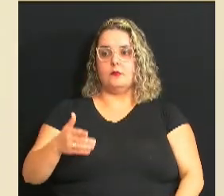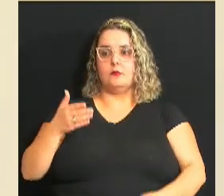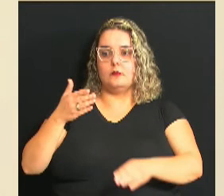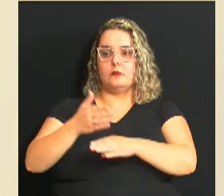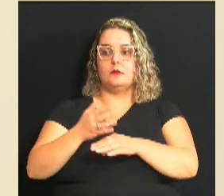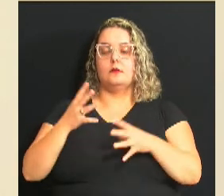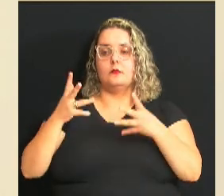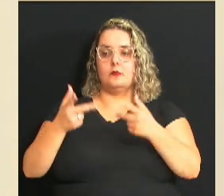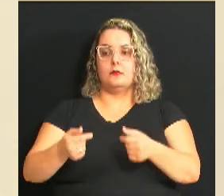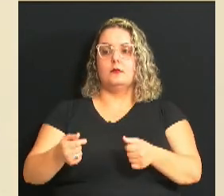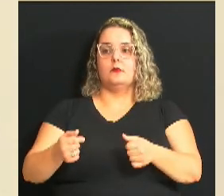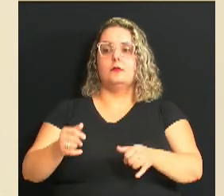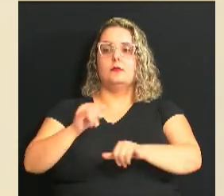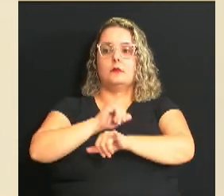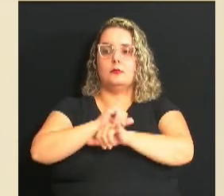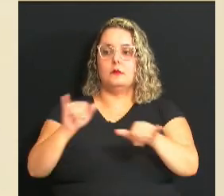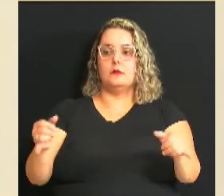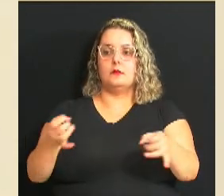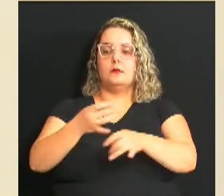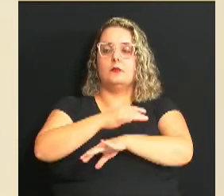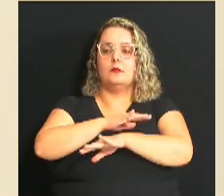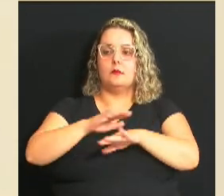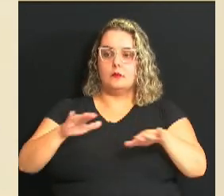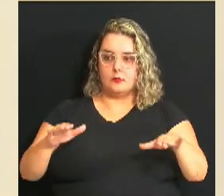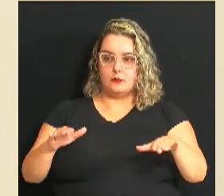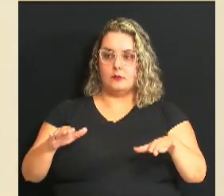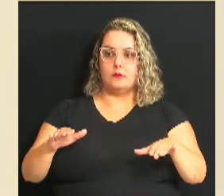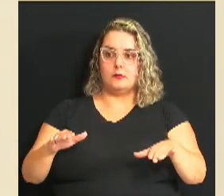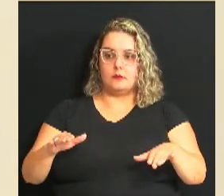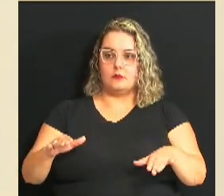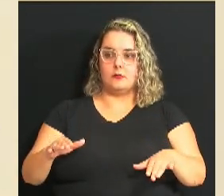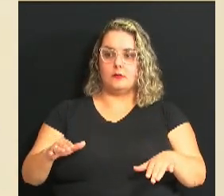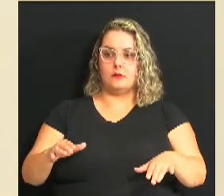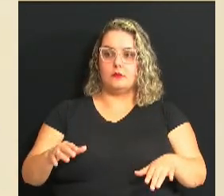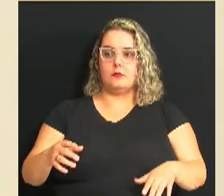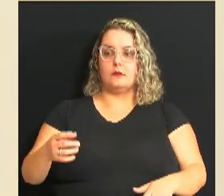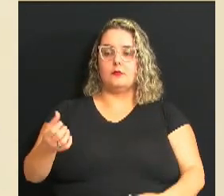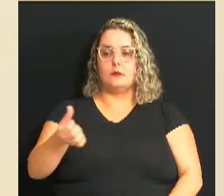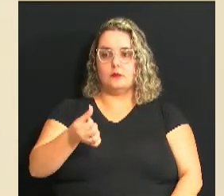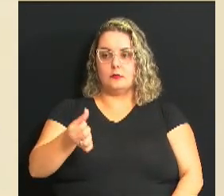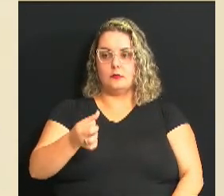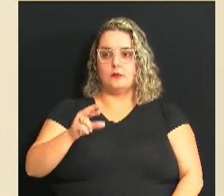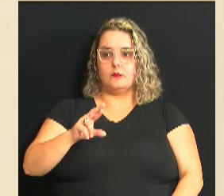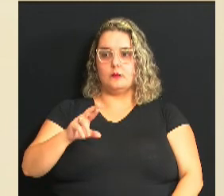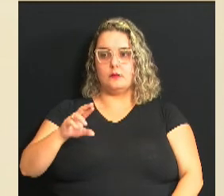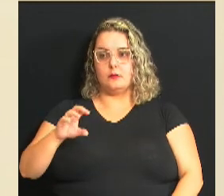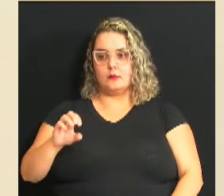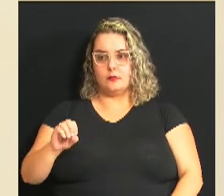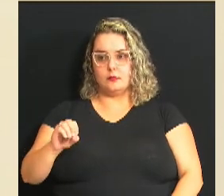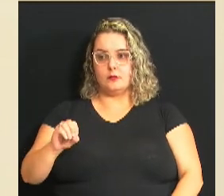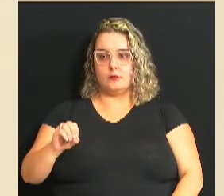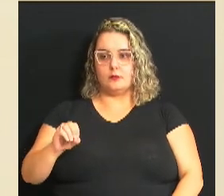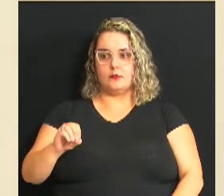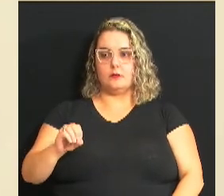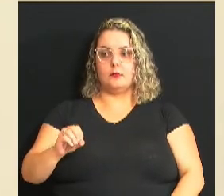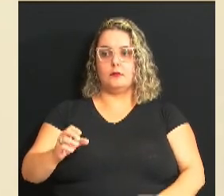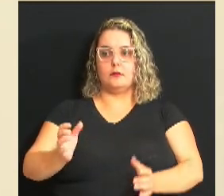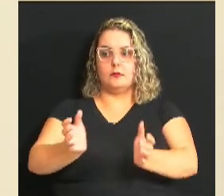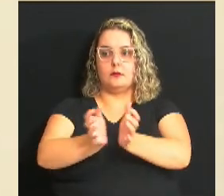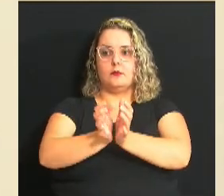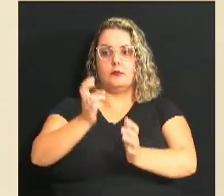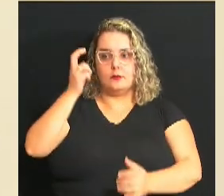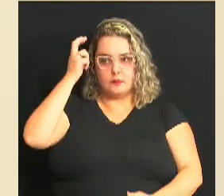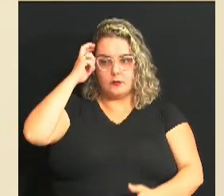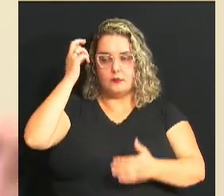todos e declaro aqui encerrada essa 6ª reunião da Comissão de Cultura da Câmara Municipal,